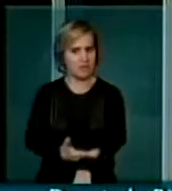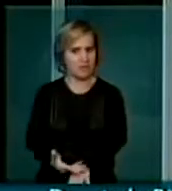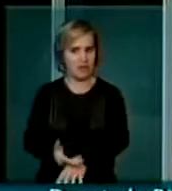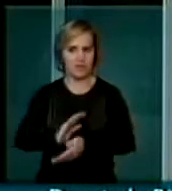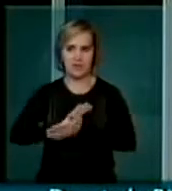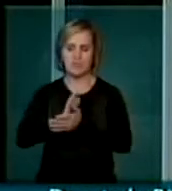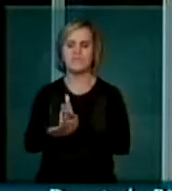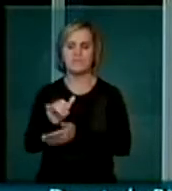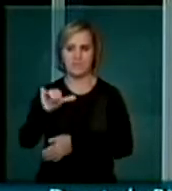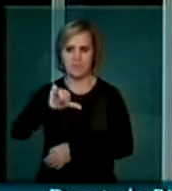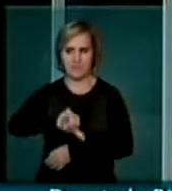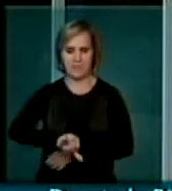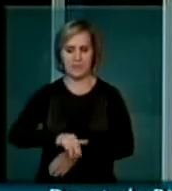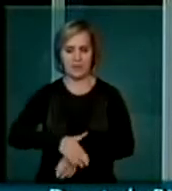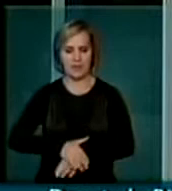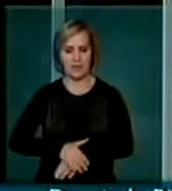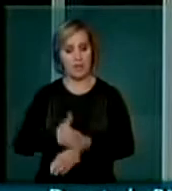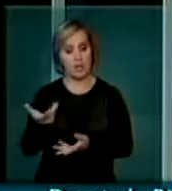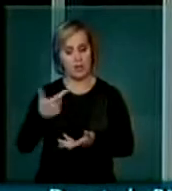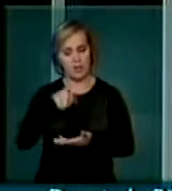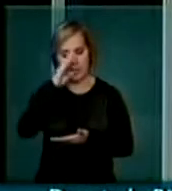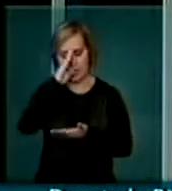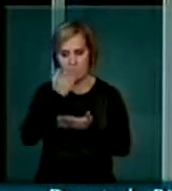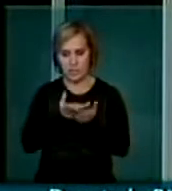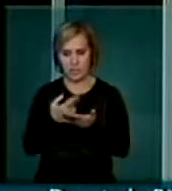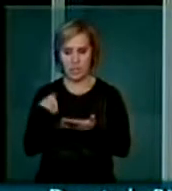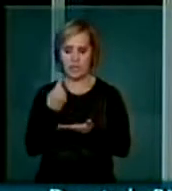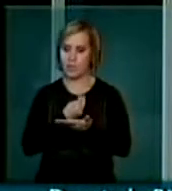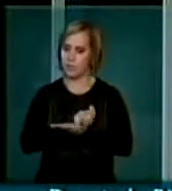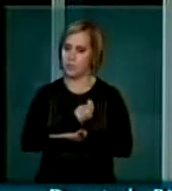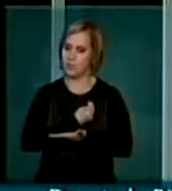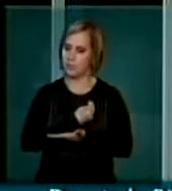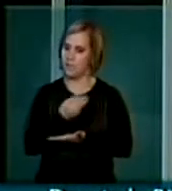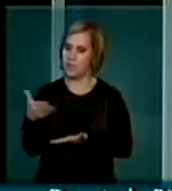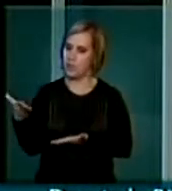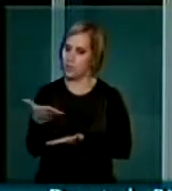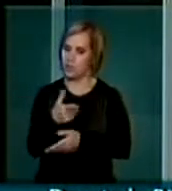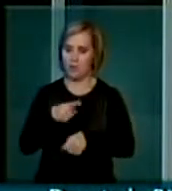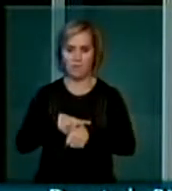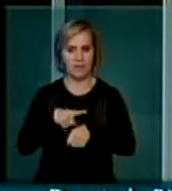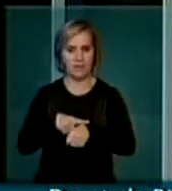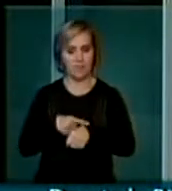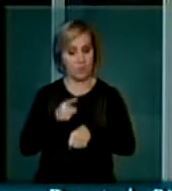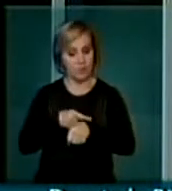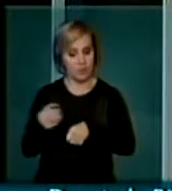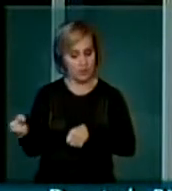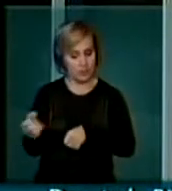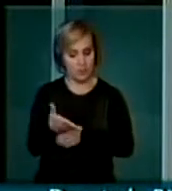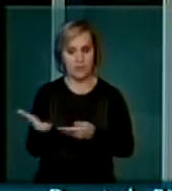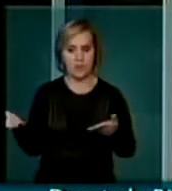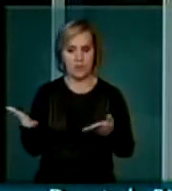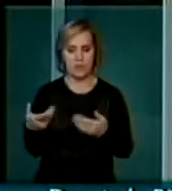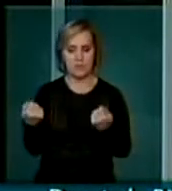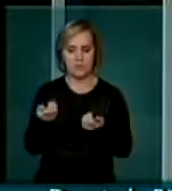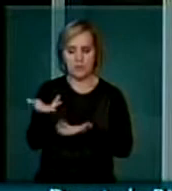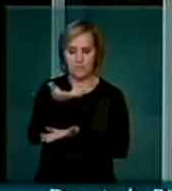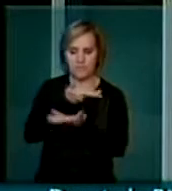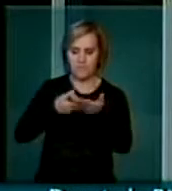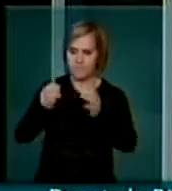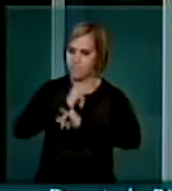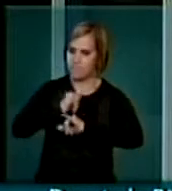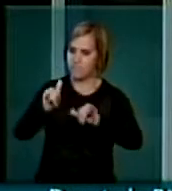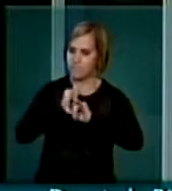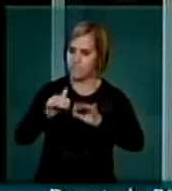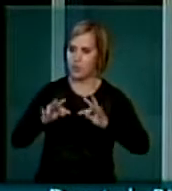contumaz. Quero acreditar que estamos vivendo novos tempos e que esses novos tempos estejam contaminando